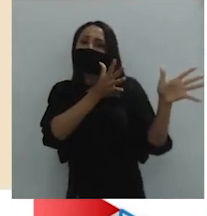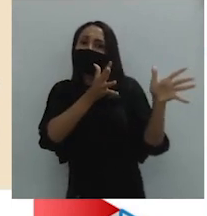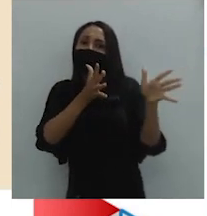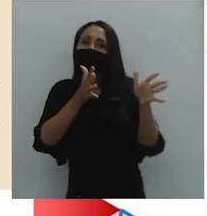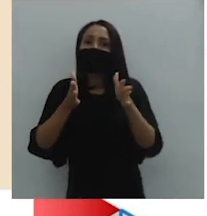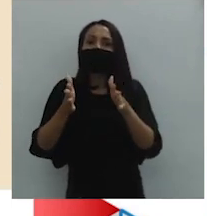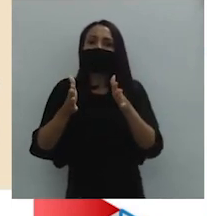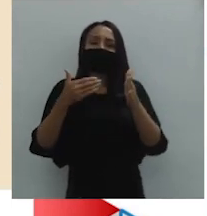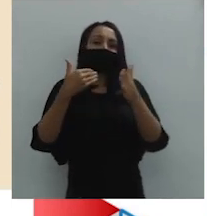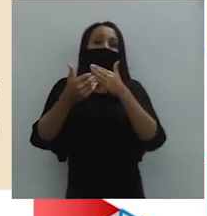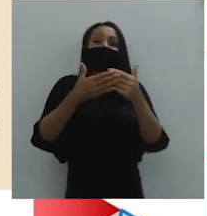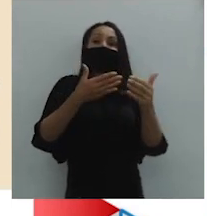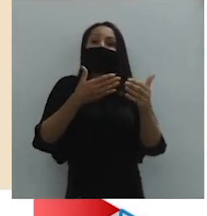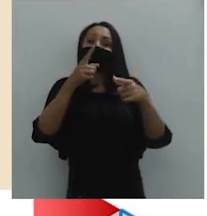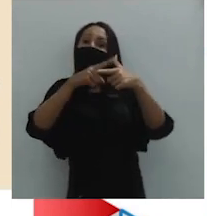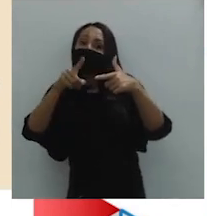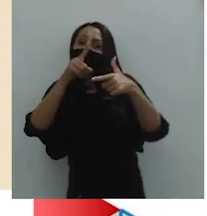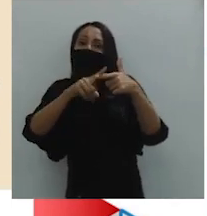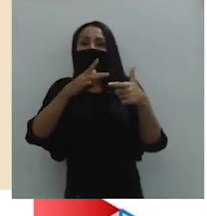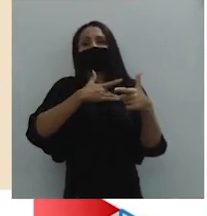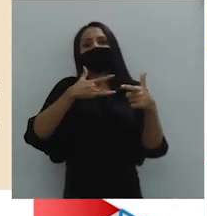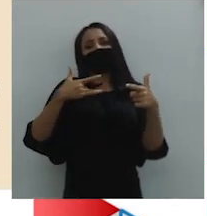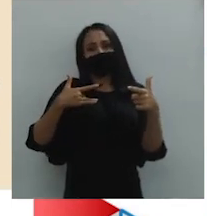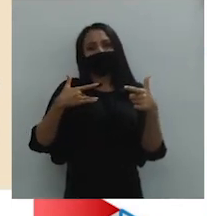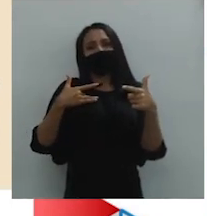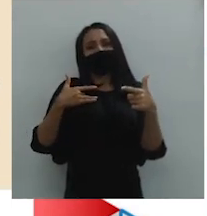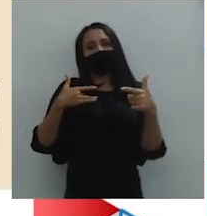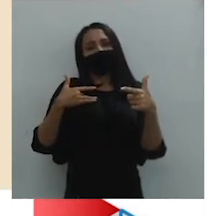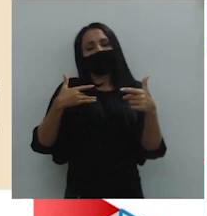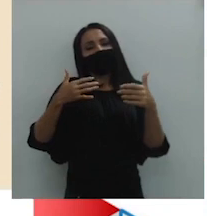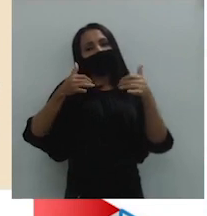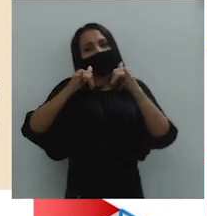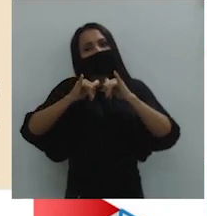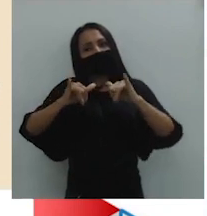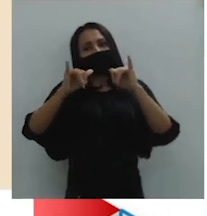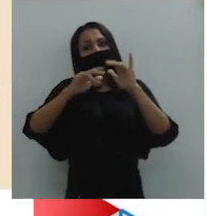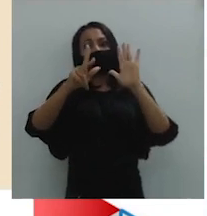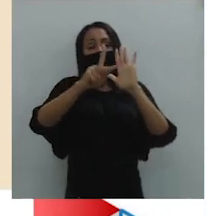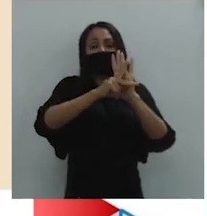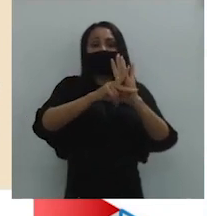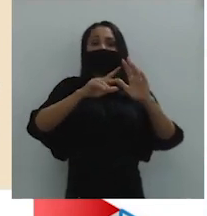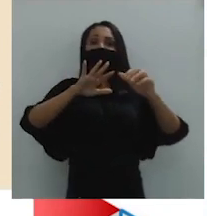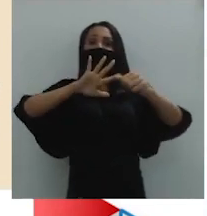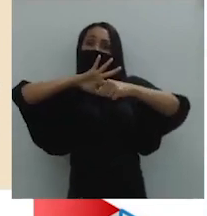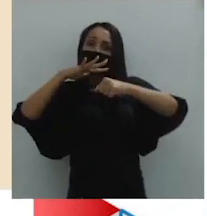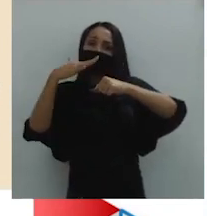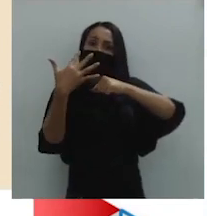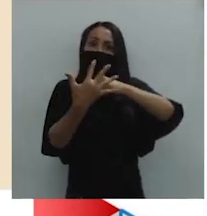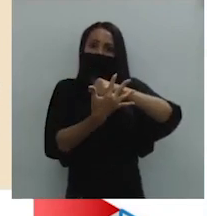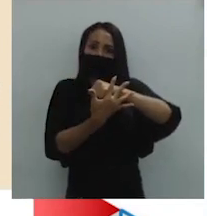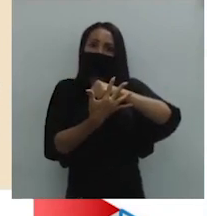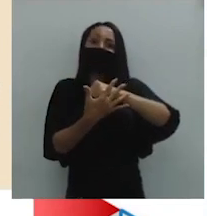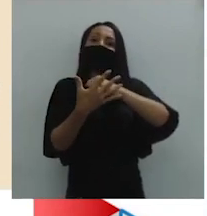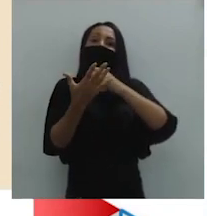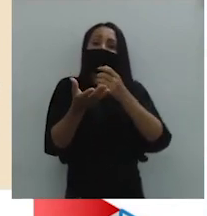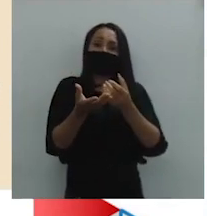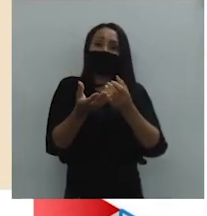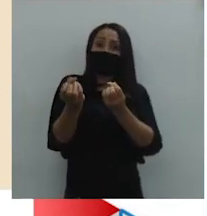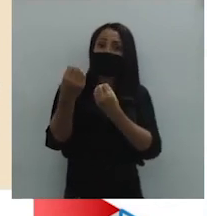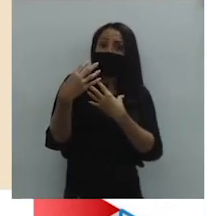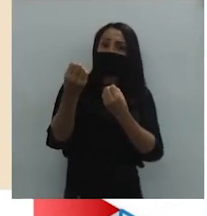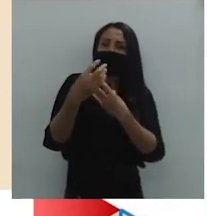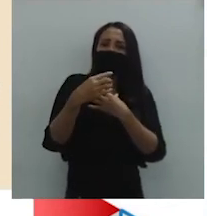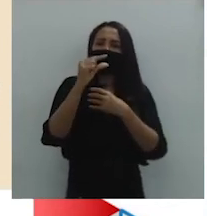qualquer problema de saúde, certo? A própria Covid-19 está aí nos ensinando todos os dias